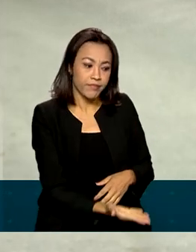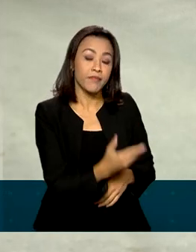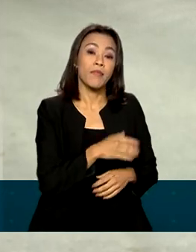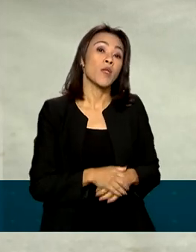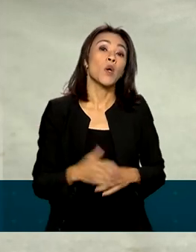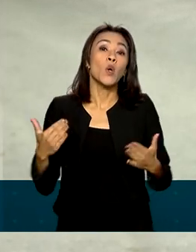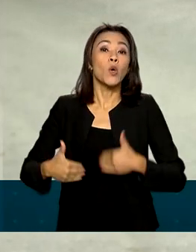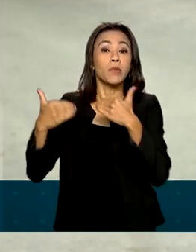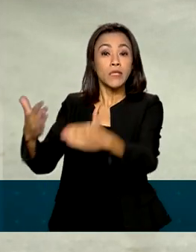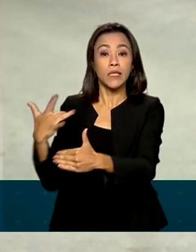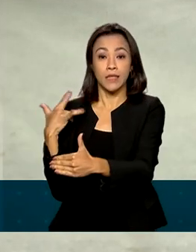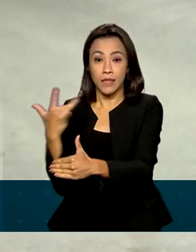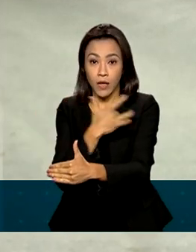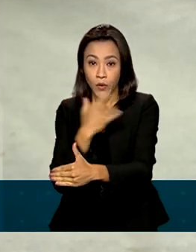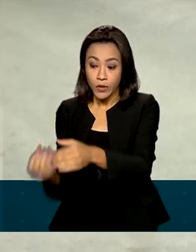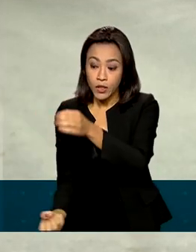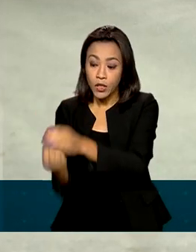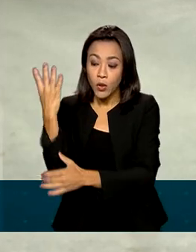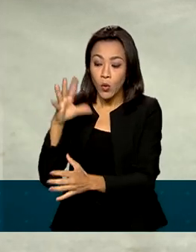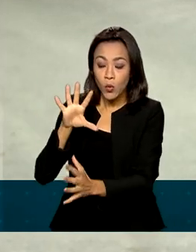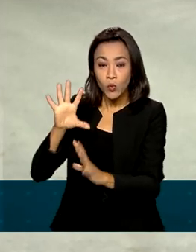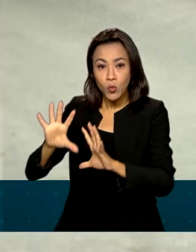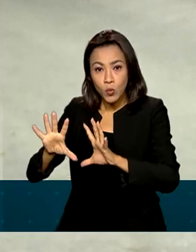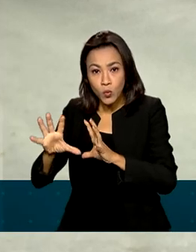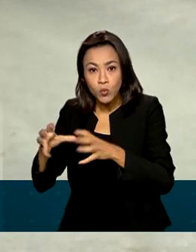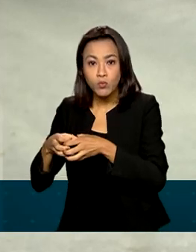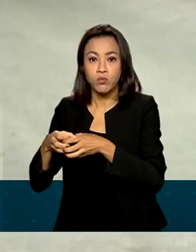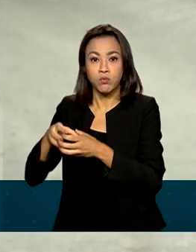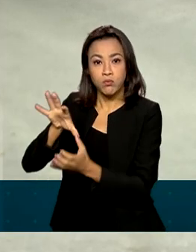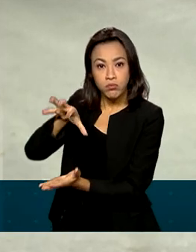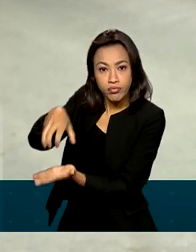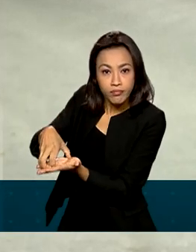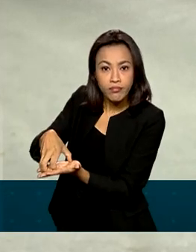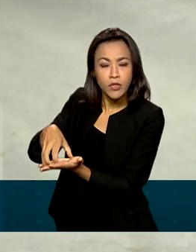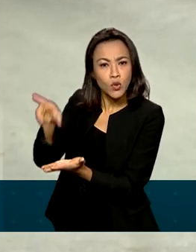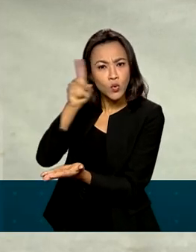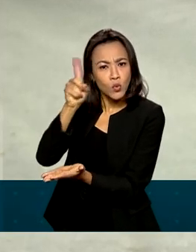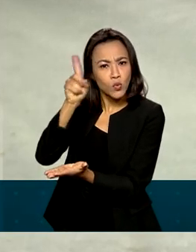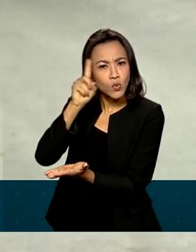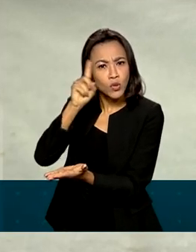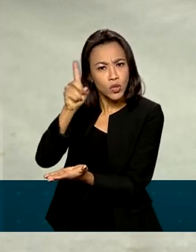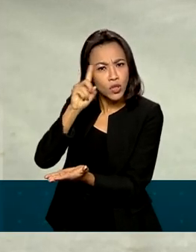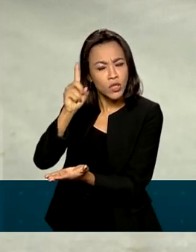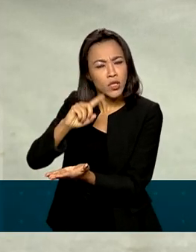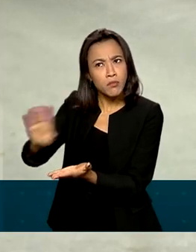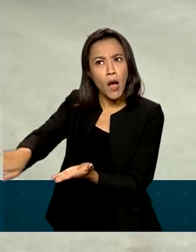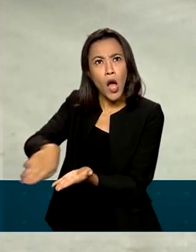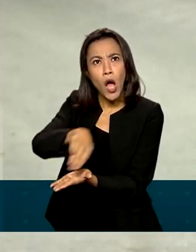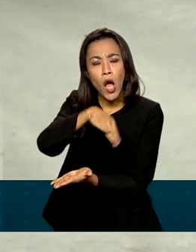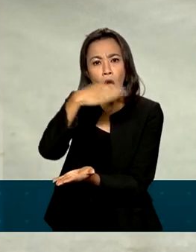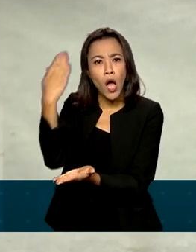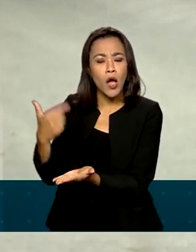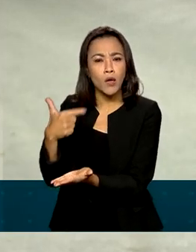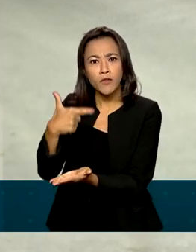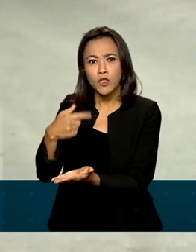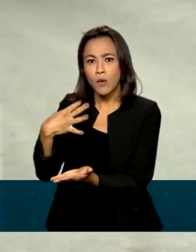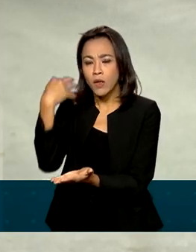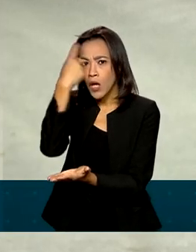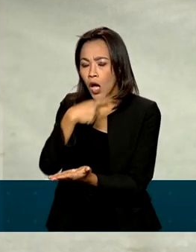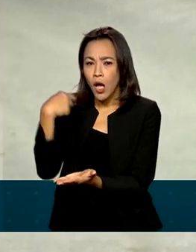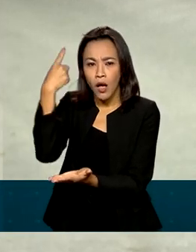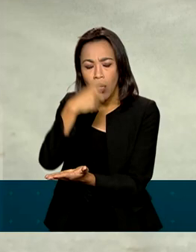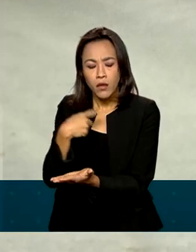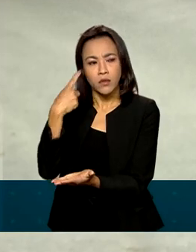instalou um centro de operações e emergências que funciona todos os dias, inclusive aos fins de semana. Esse centro faz